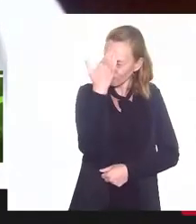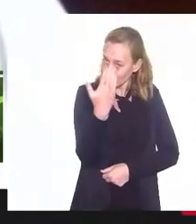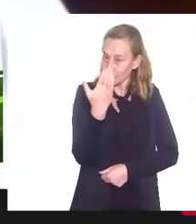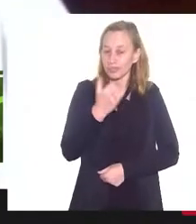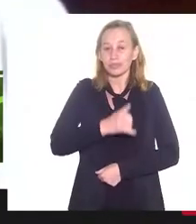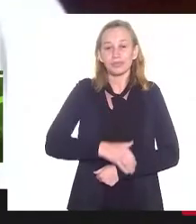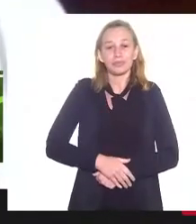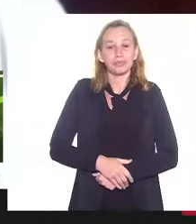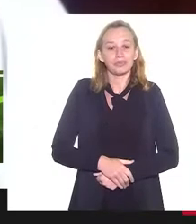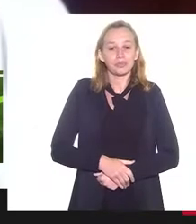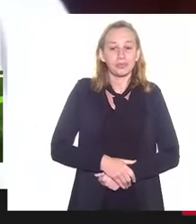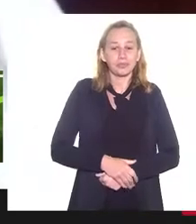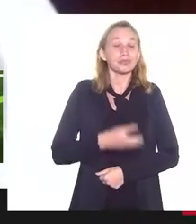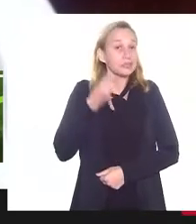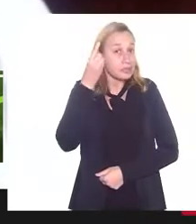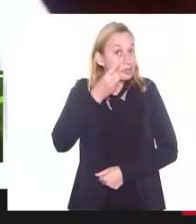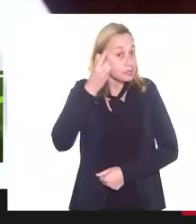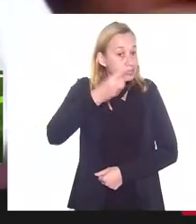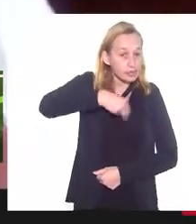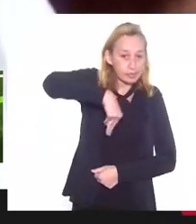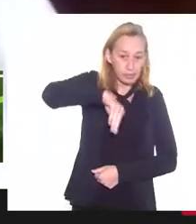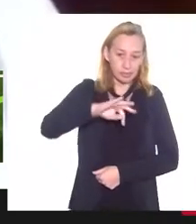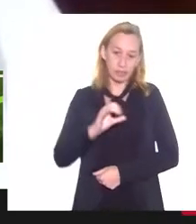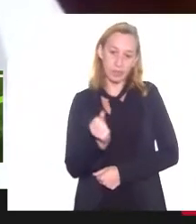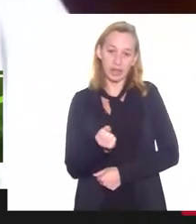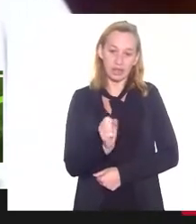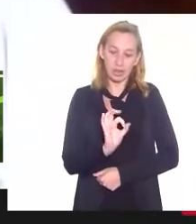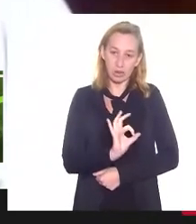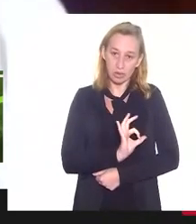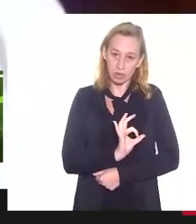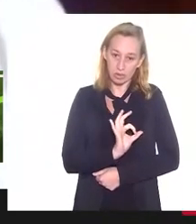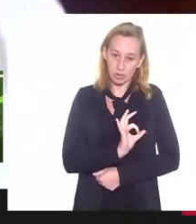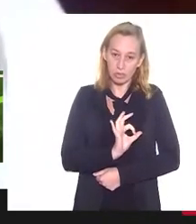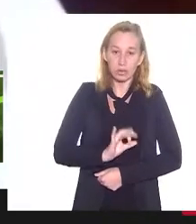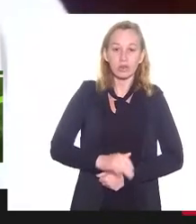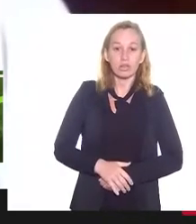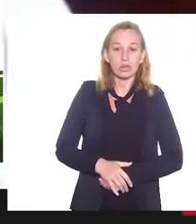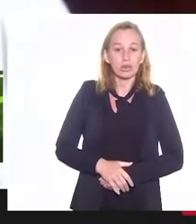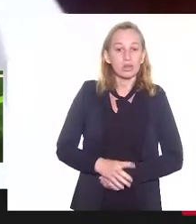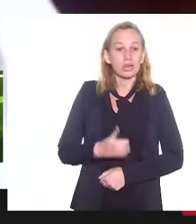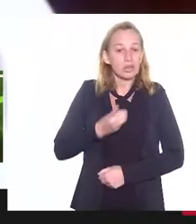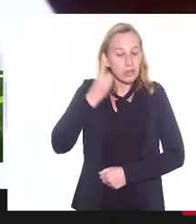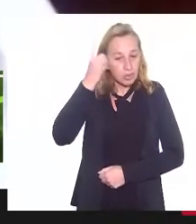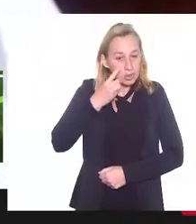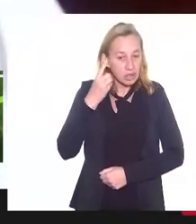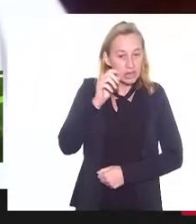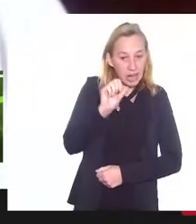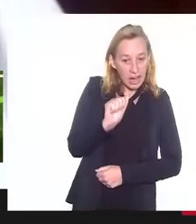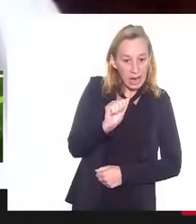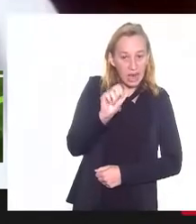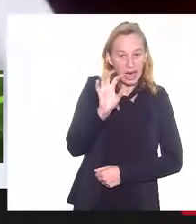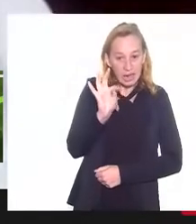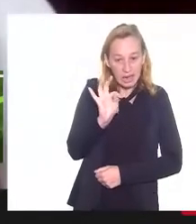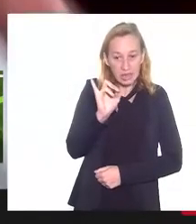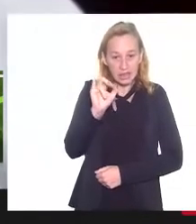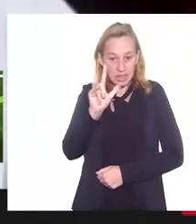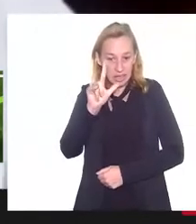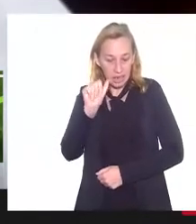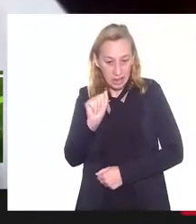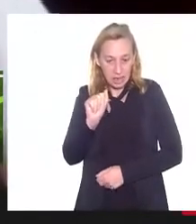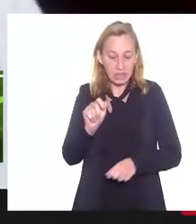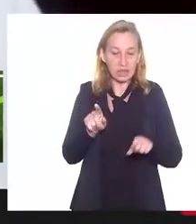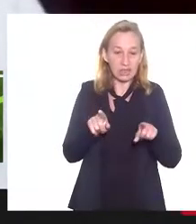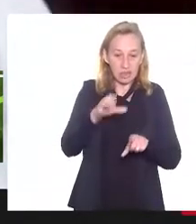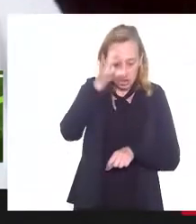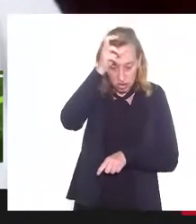agradecer a deputada Marta Rocha, agradecer o deputado Átila Nunes, Tia Ju, enfim, a